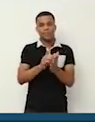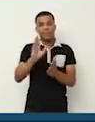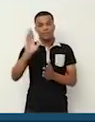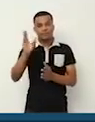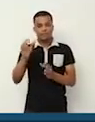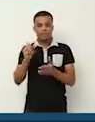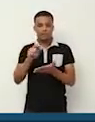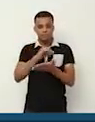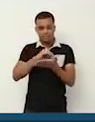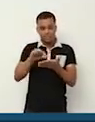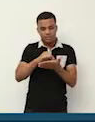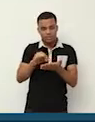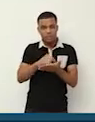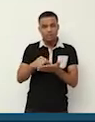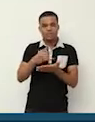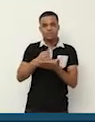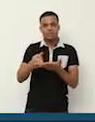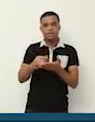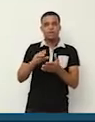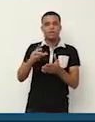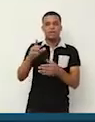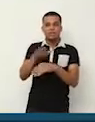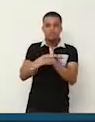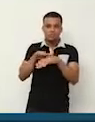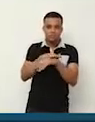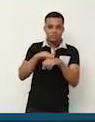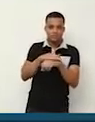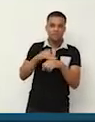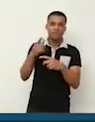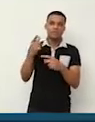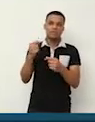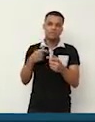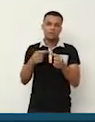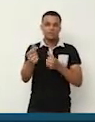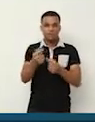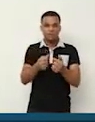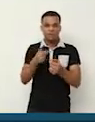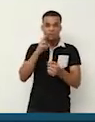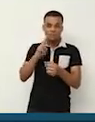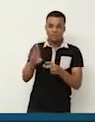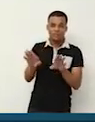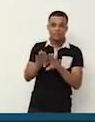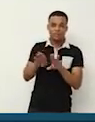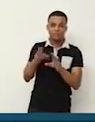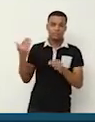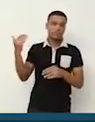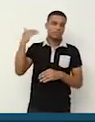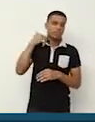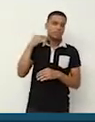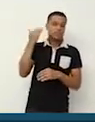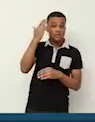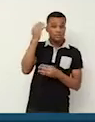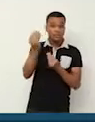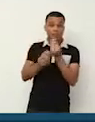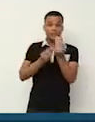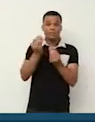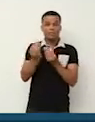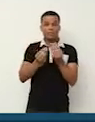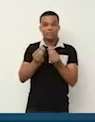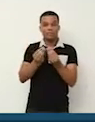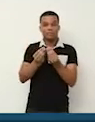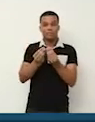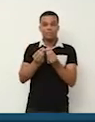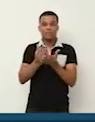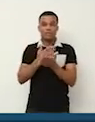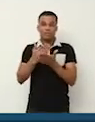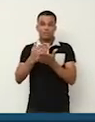Já os contratos que foram firmados por meio de acordo de repasse, vamos auditar junto aos bancos para saber em que pé